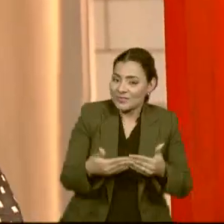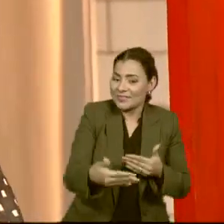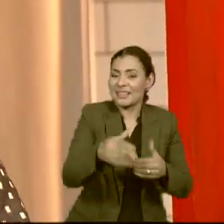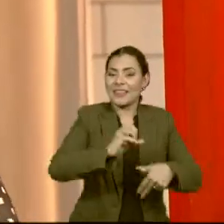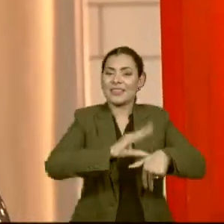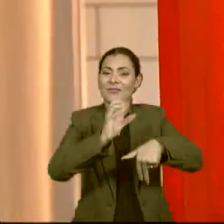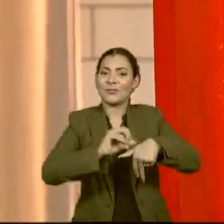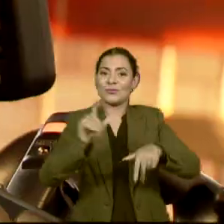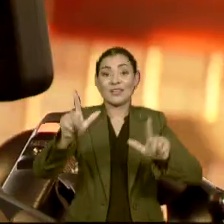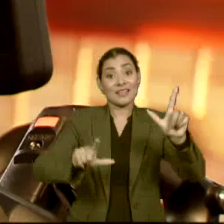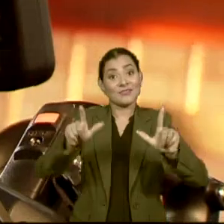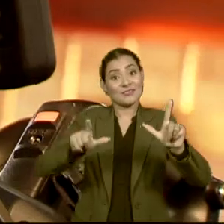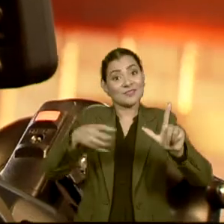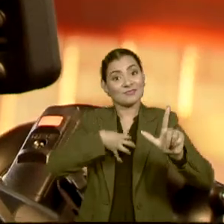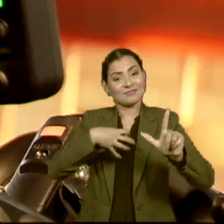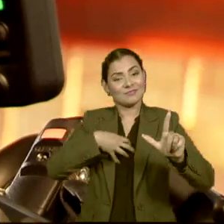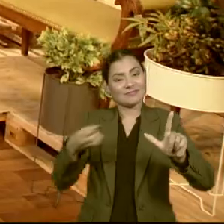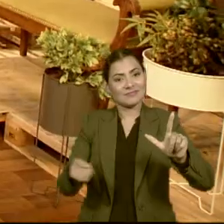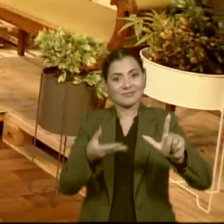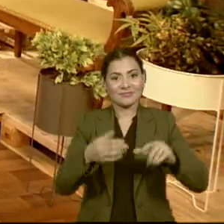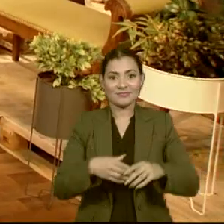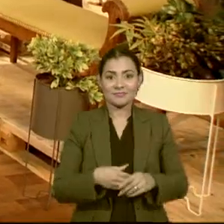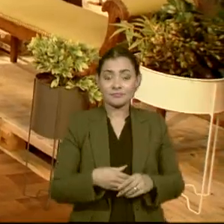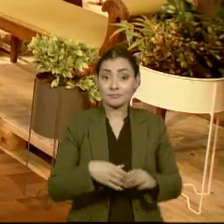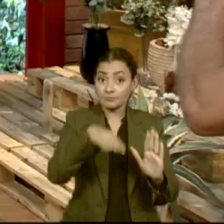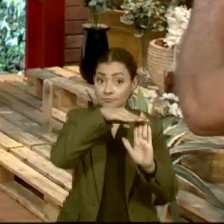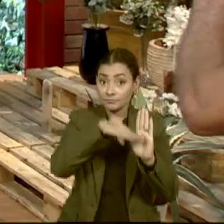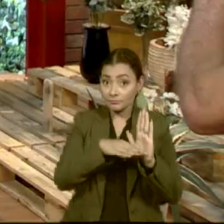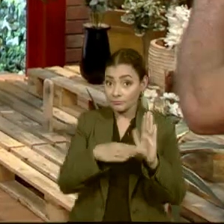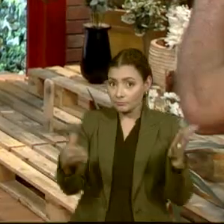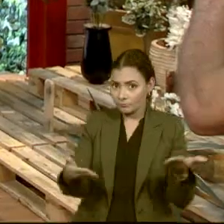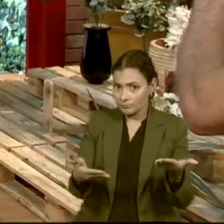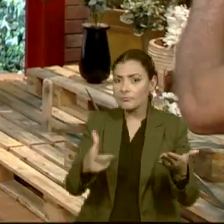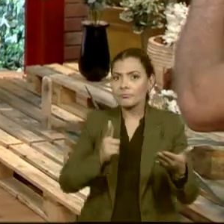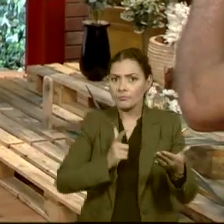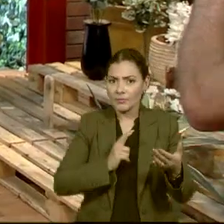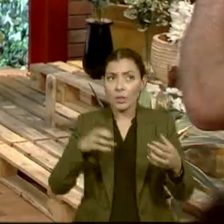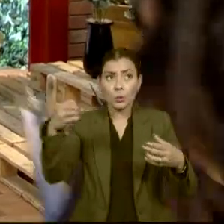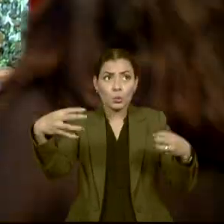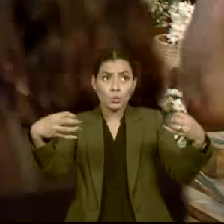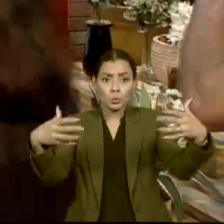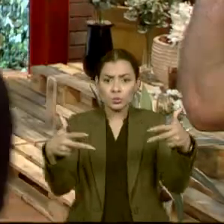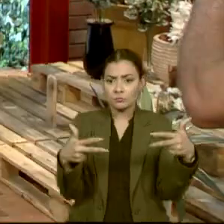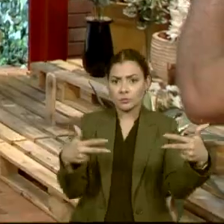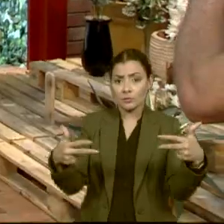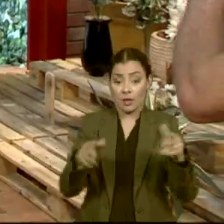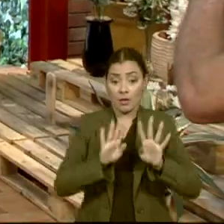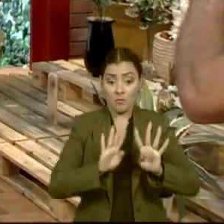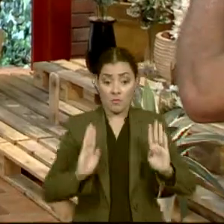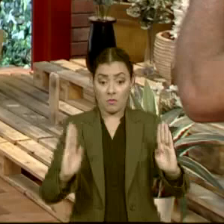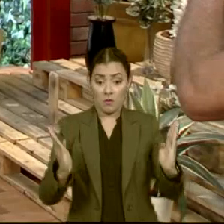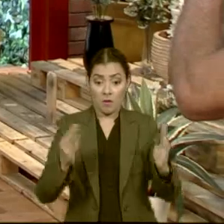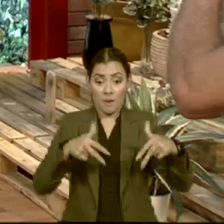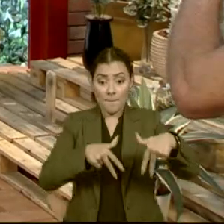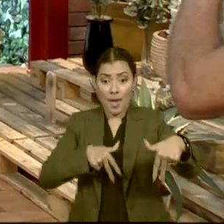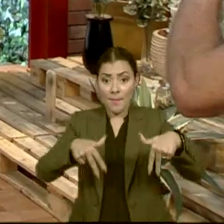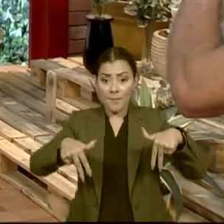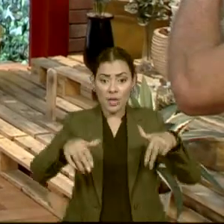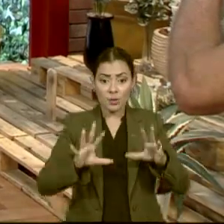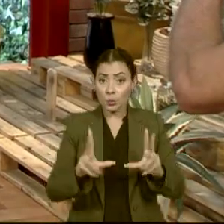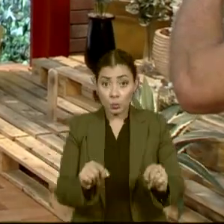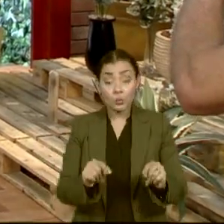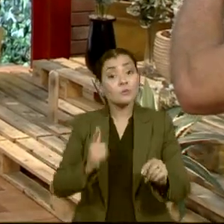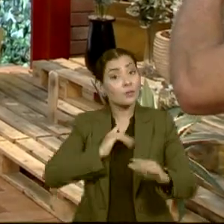-vindos à TV Cultura. E para fazer um programa, além da produção, da luz, da cenografia, da equipe operacional,